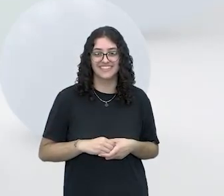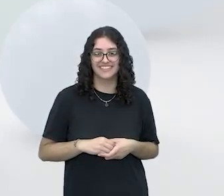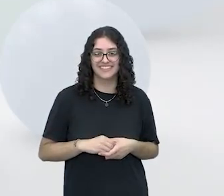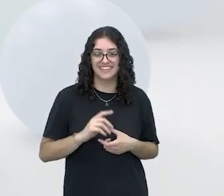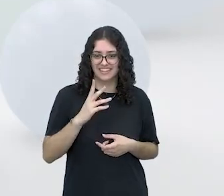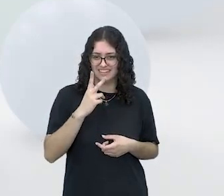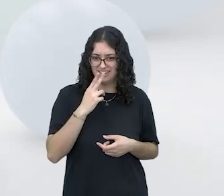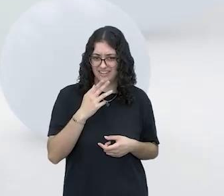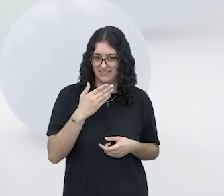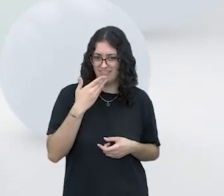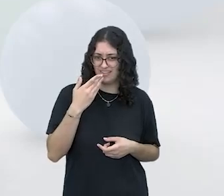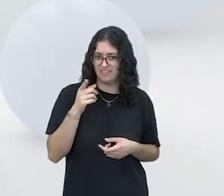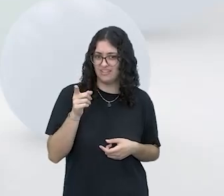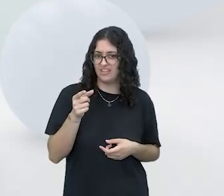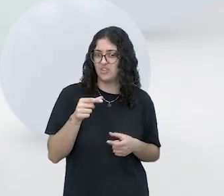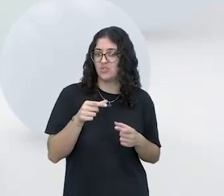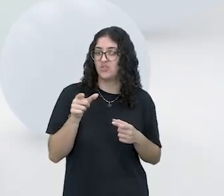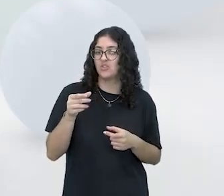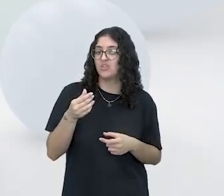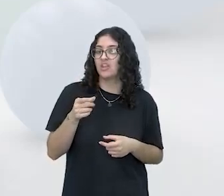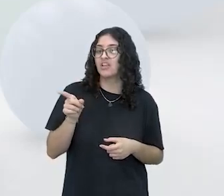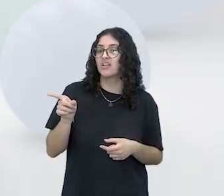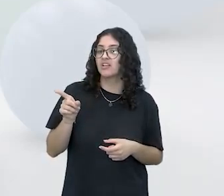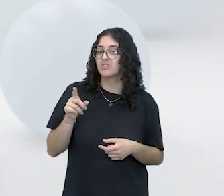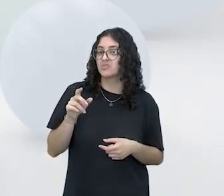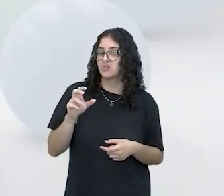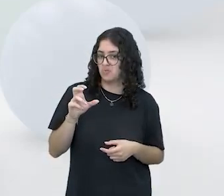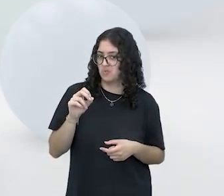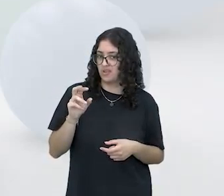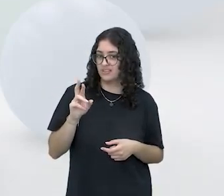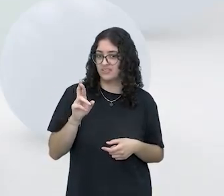Seria mais fácil você entregar essa nota para ele? R$